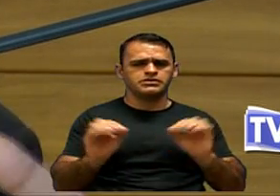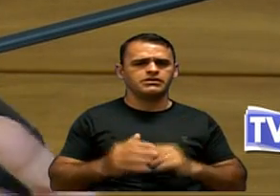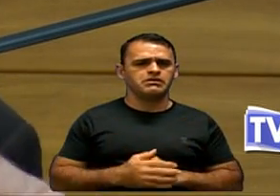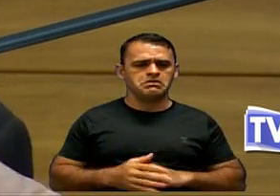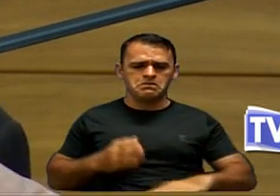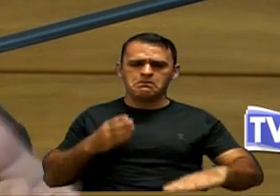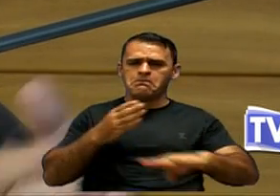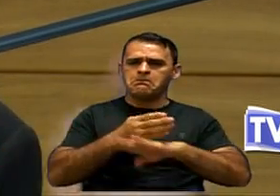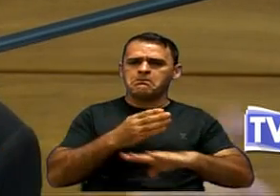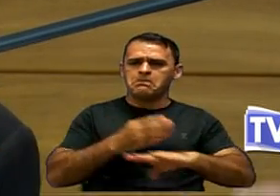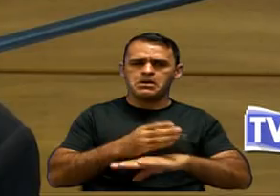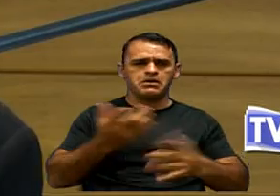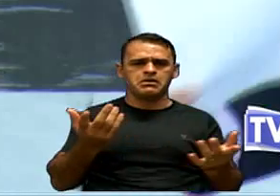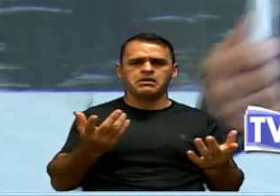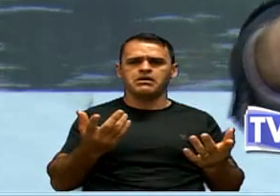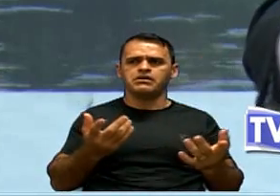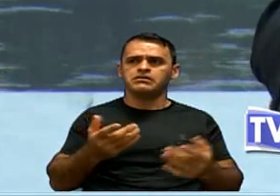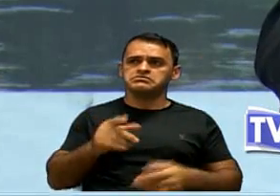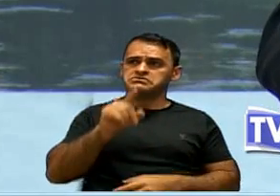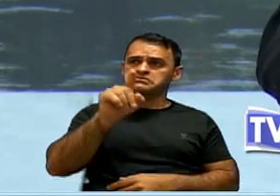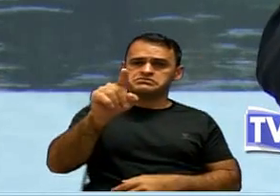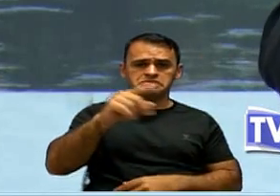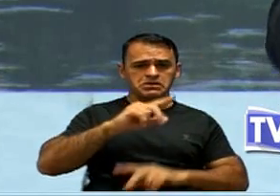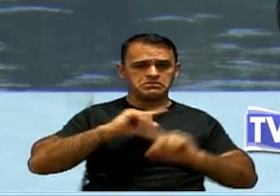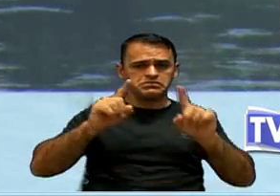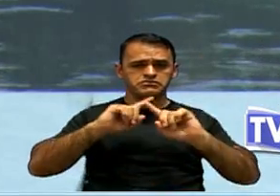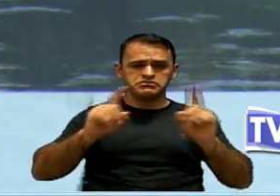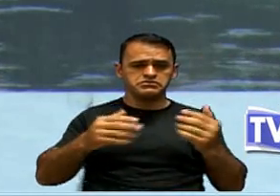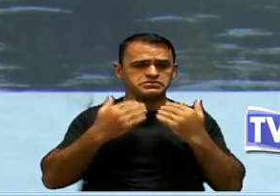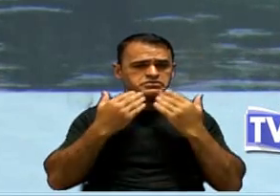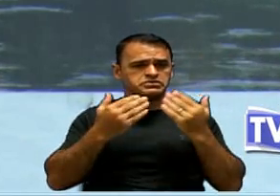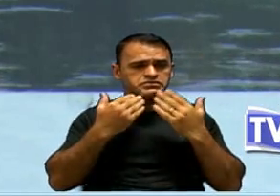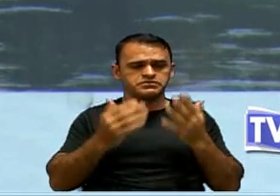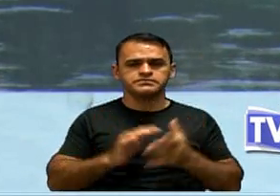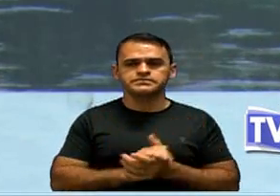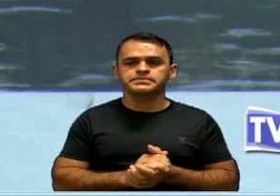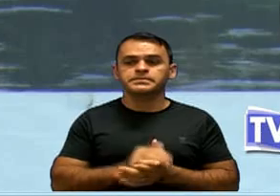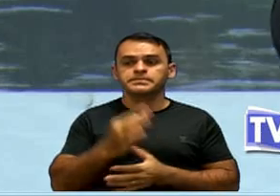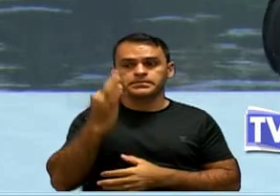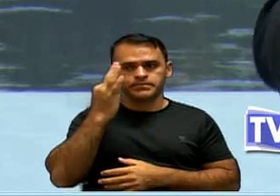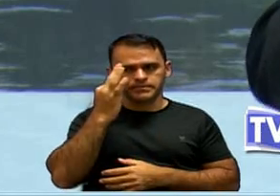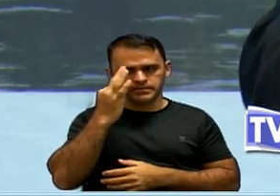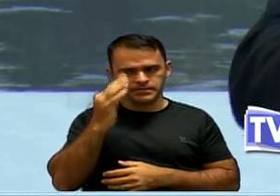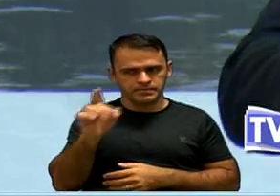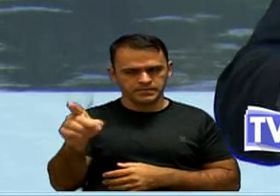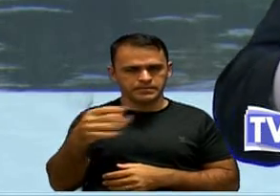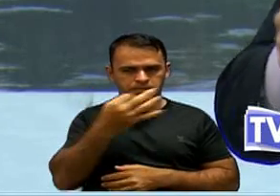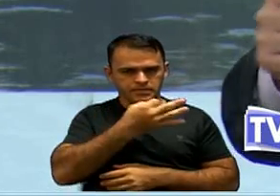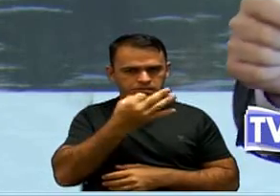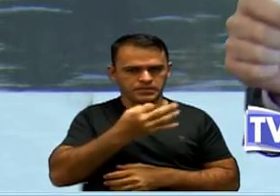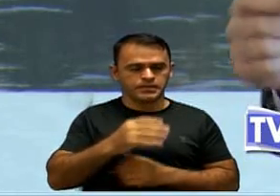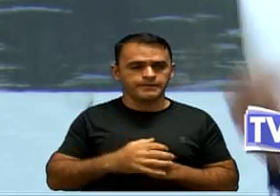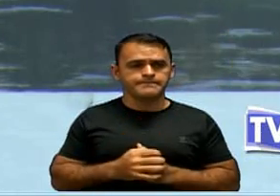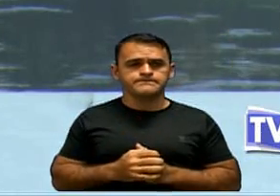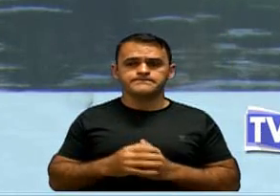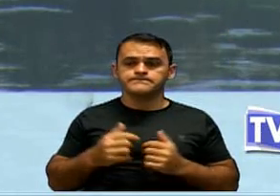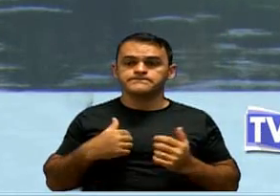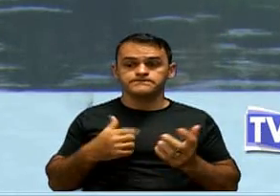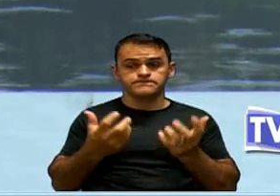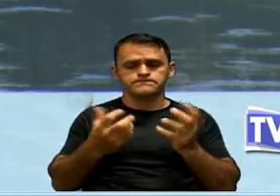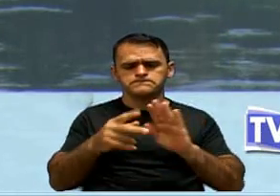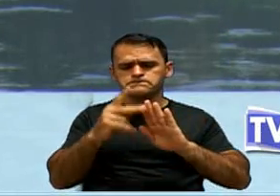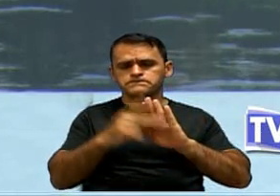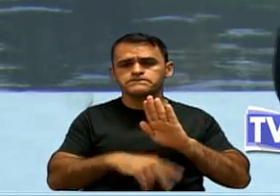entrou ladrão todo dia. Exatamente. Então... Olha só, o vereador Vitão pediu, Dini, depois Vossa Excelência na sequência. Então, o que eu quero